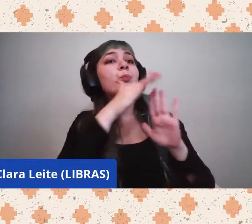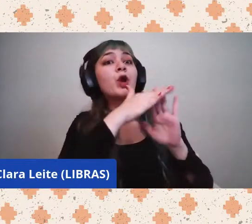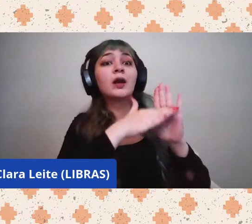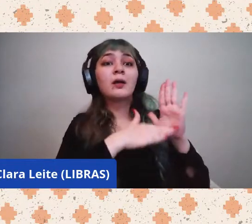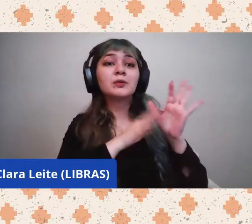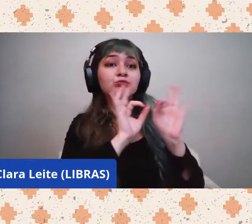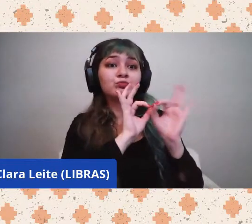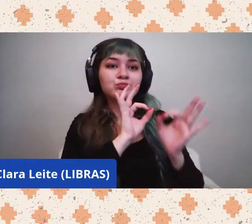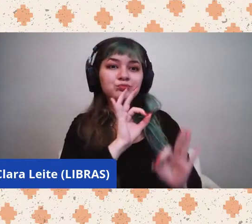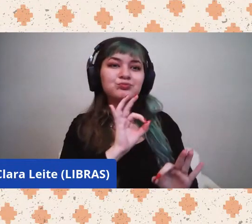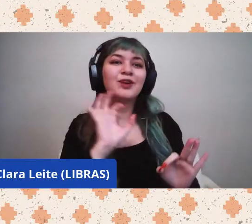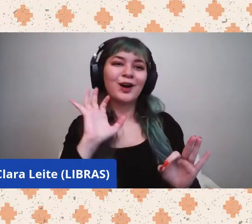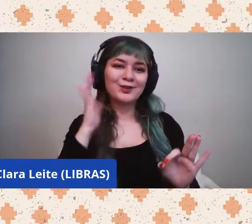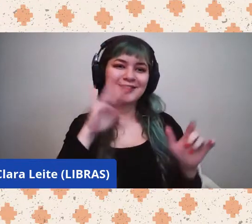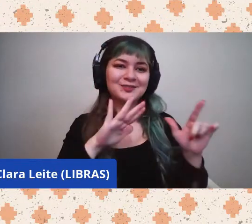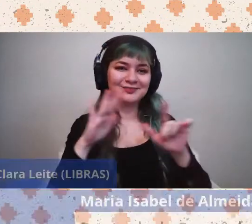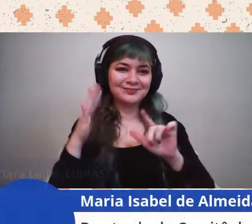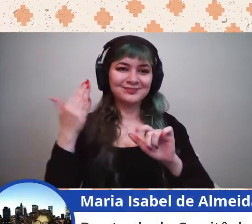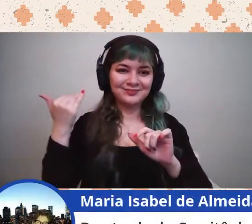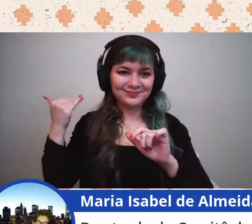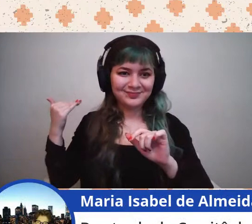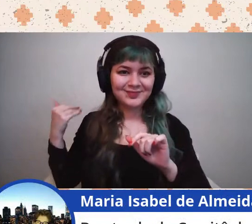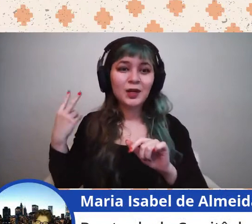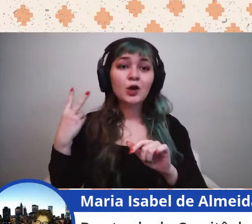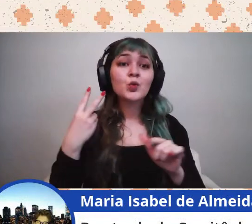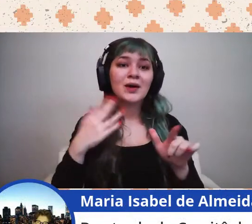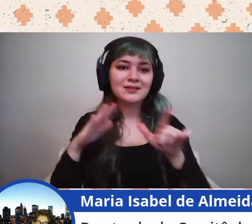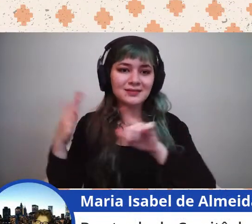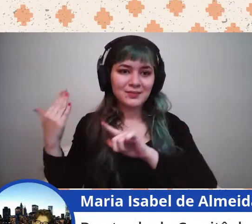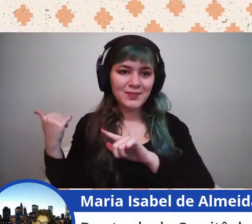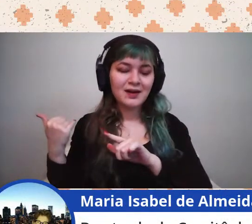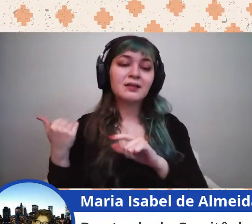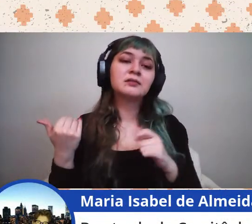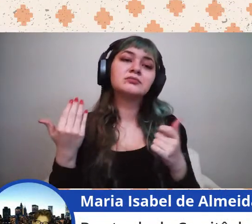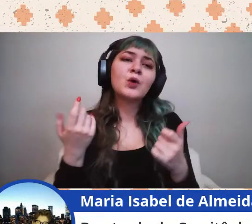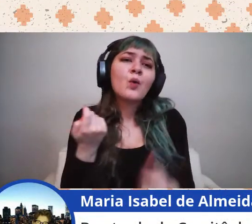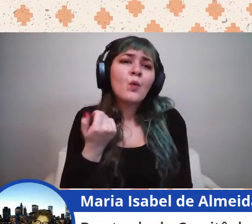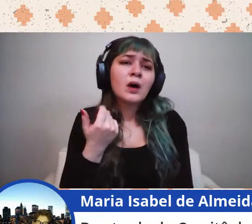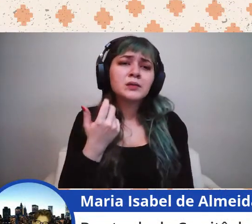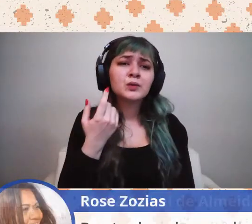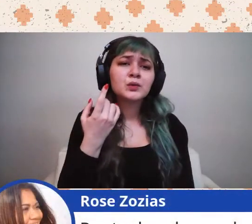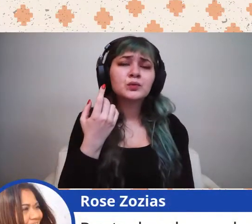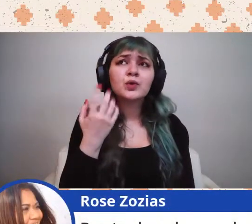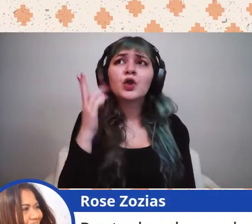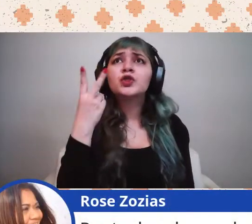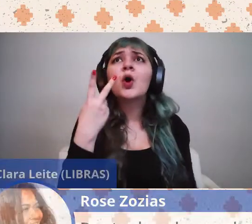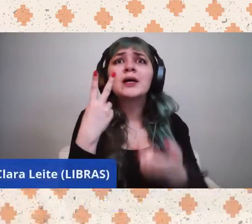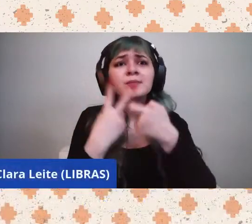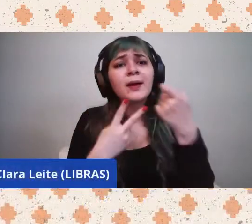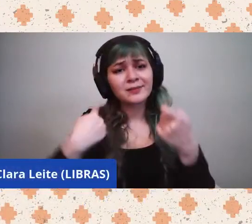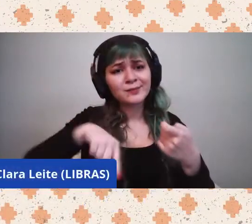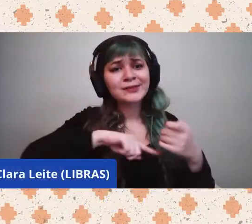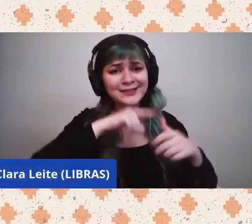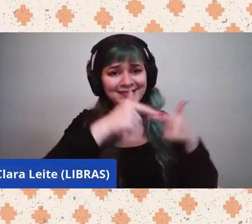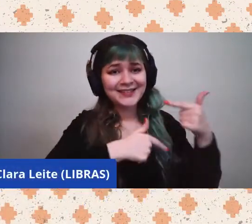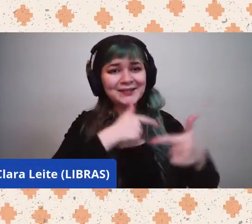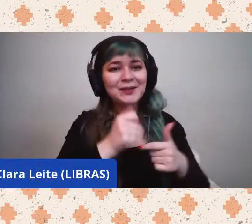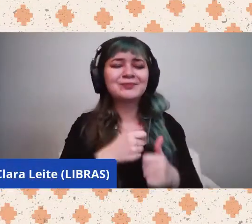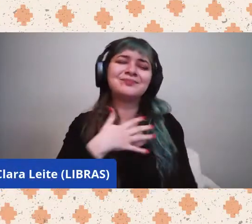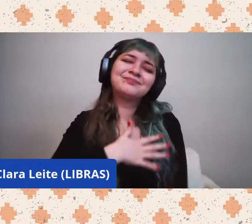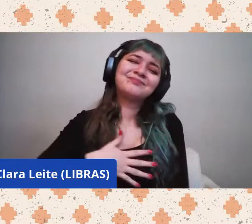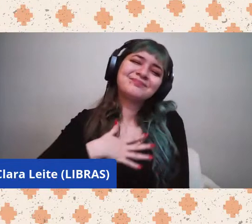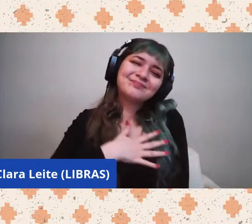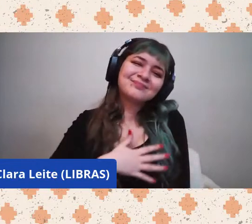que aconteceram nas últimas 2 semanas e para nós quase nos últimos 2 meses. Então, é um prazer imenso estar